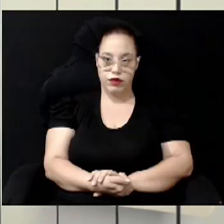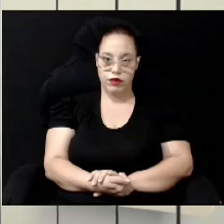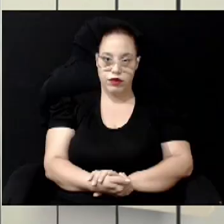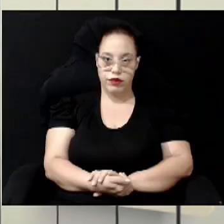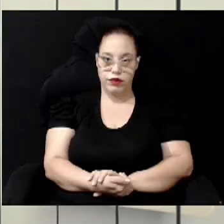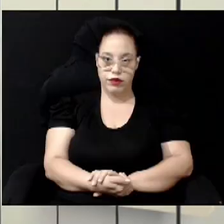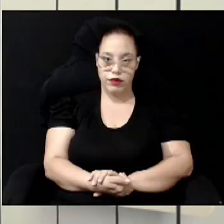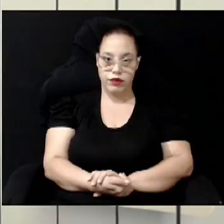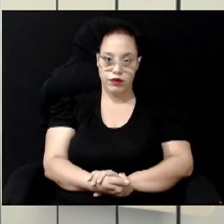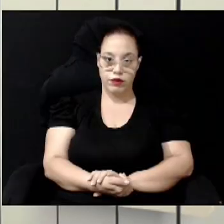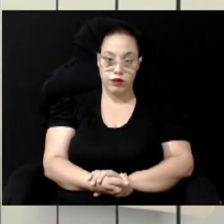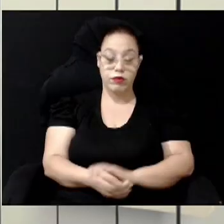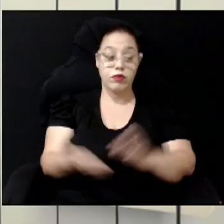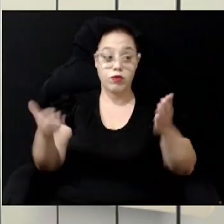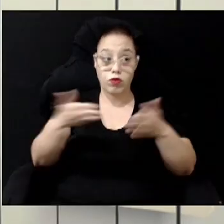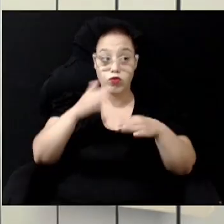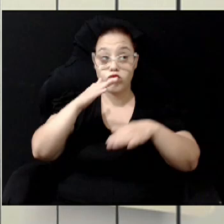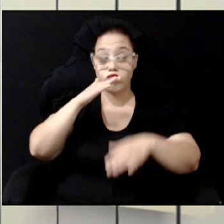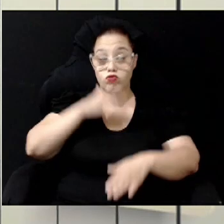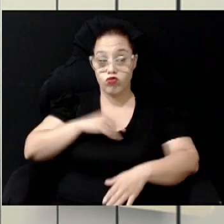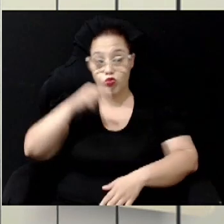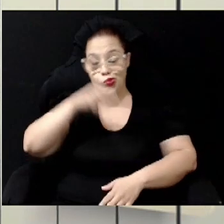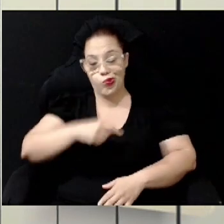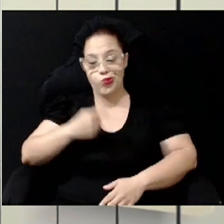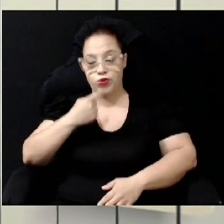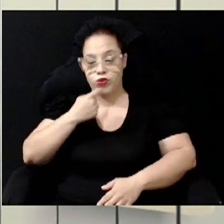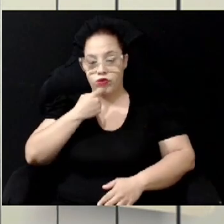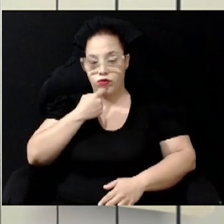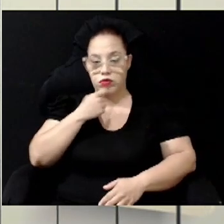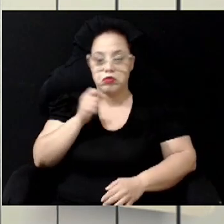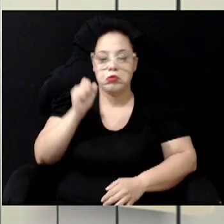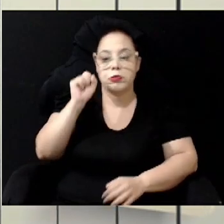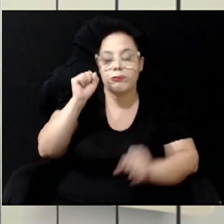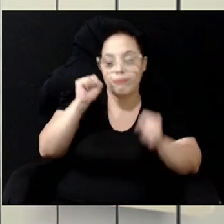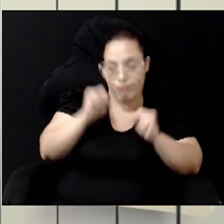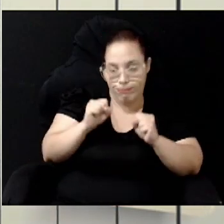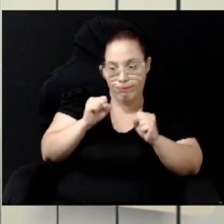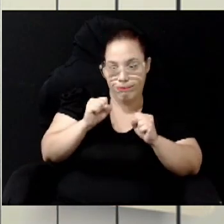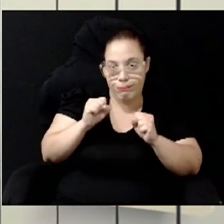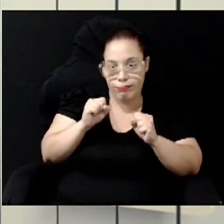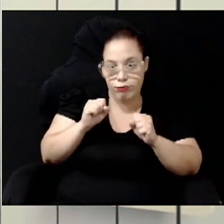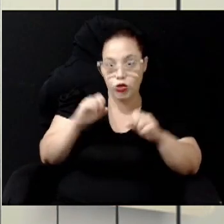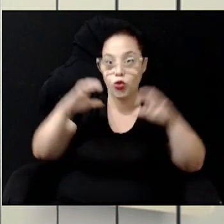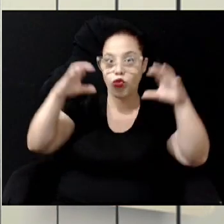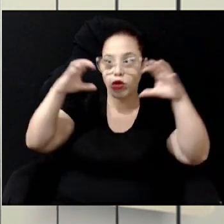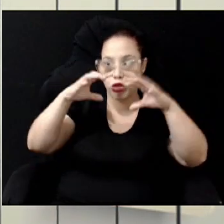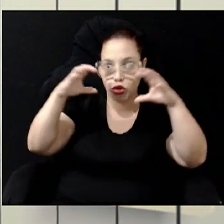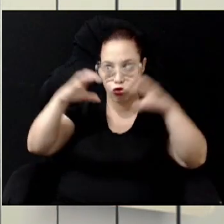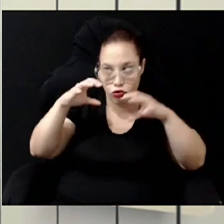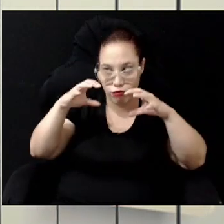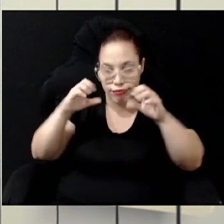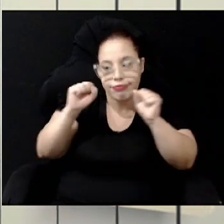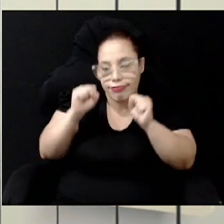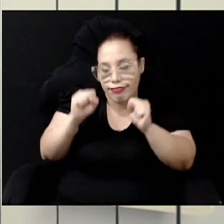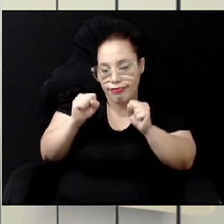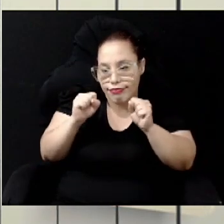Para agora à tarde, aqui em Campinas, existe a possibilidade de chuva que podem